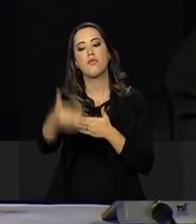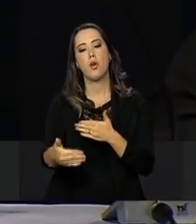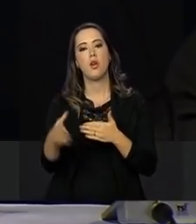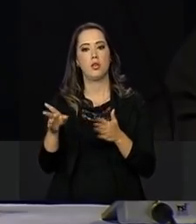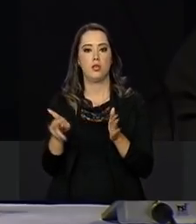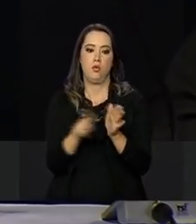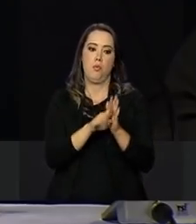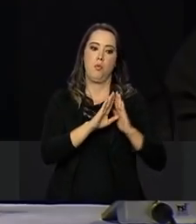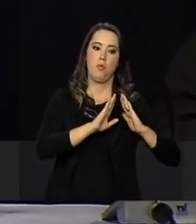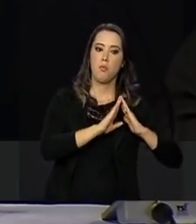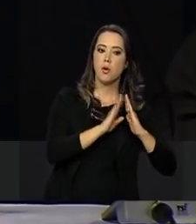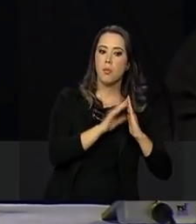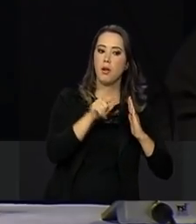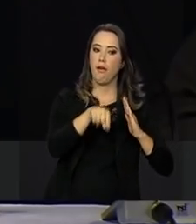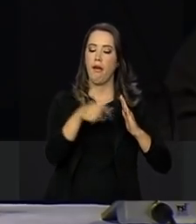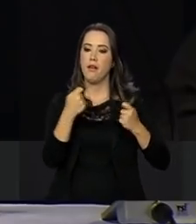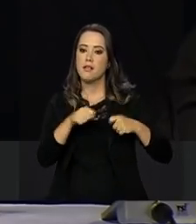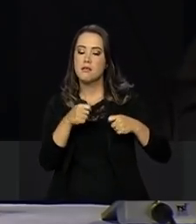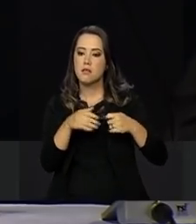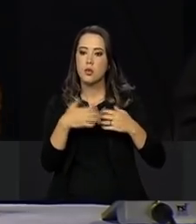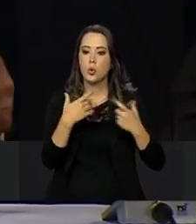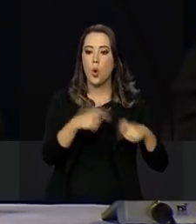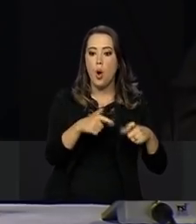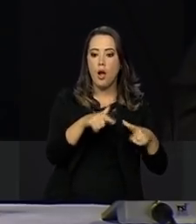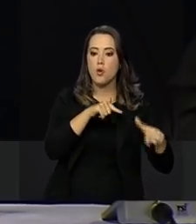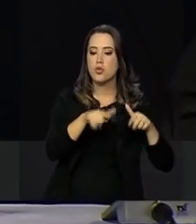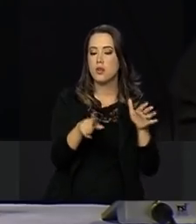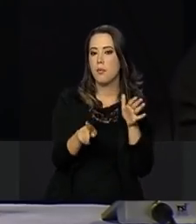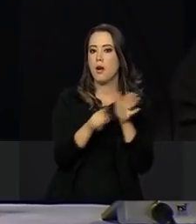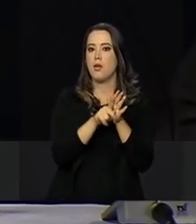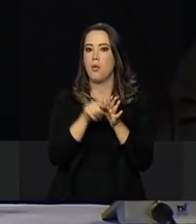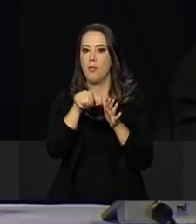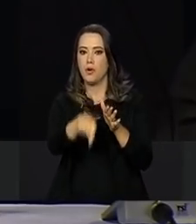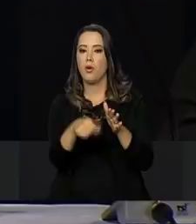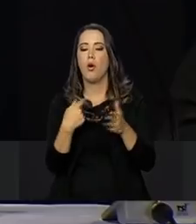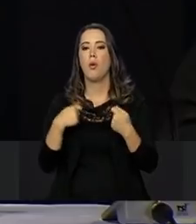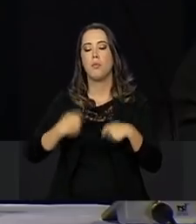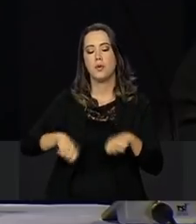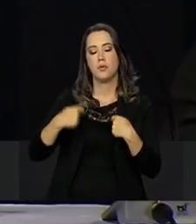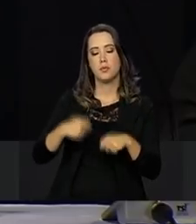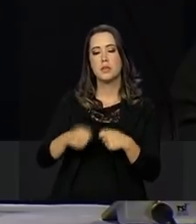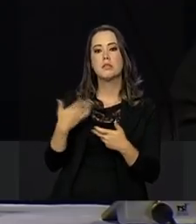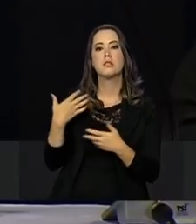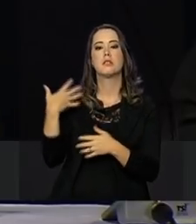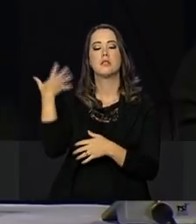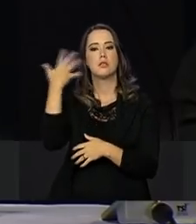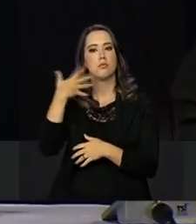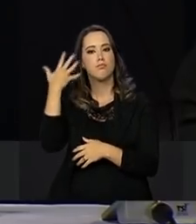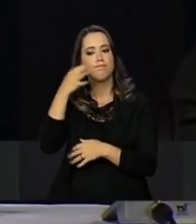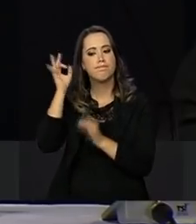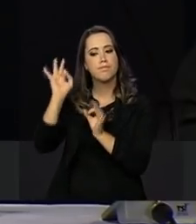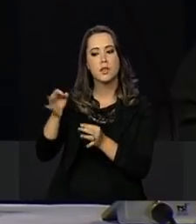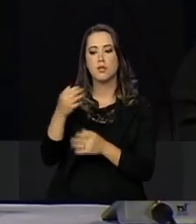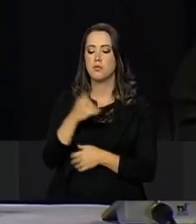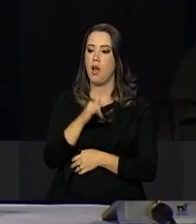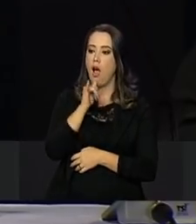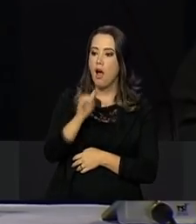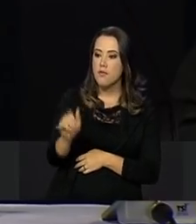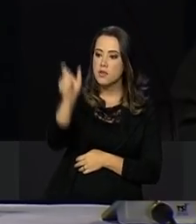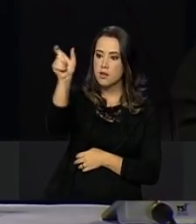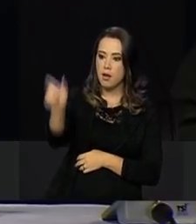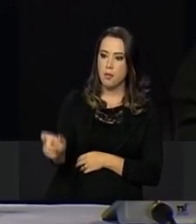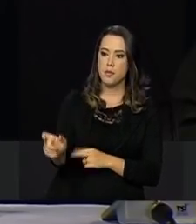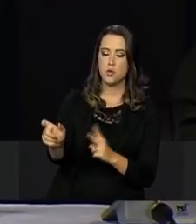explicações. E aquilo me impressionou enormemente, porque era o sentido da democracia norte-americana, né? Você dá satisfações